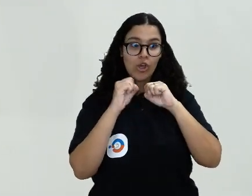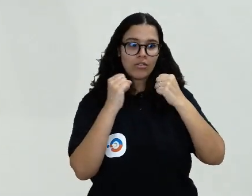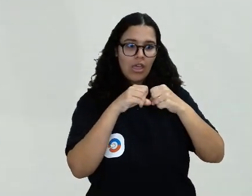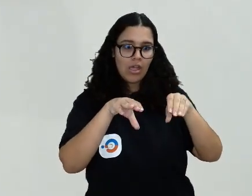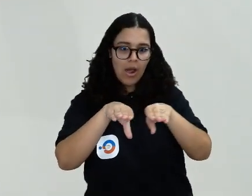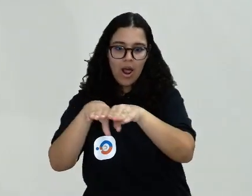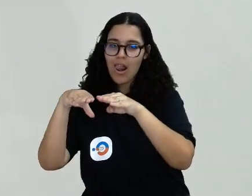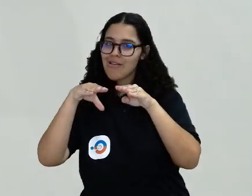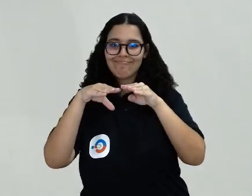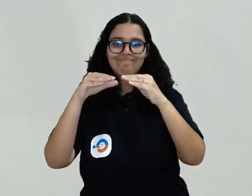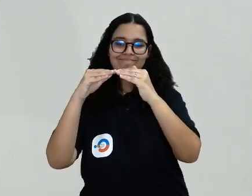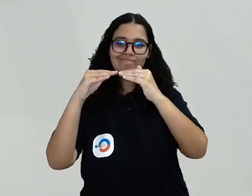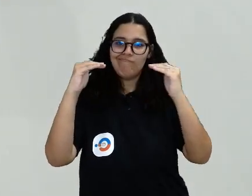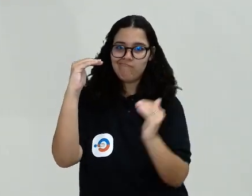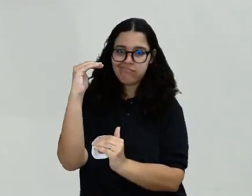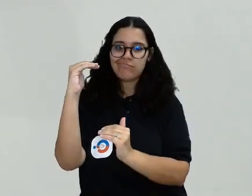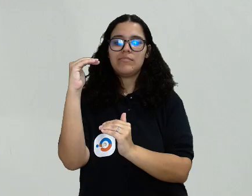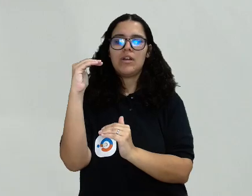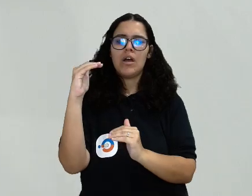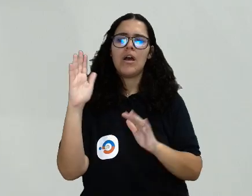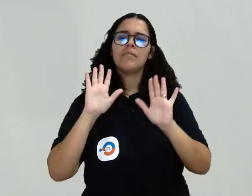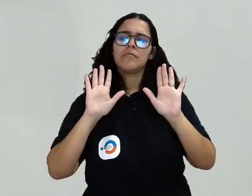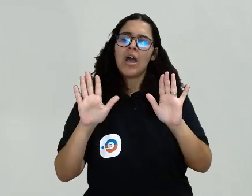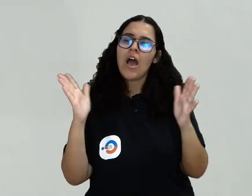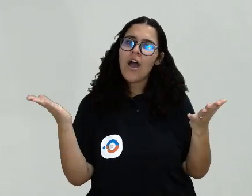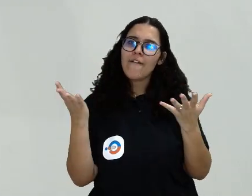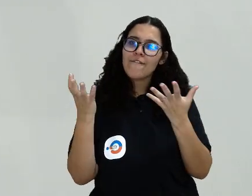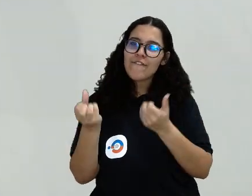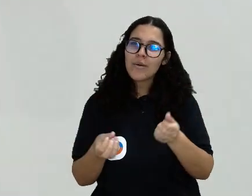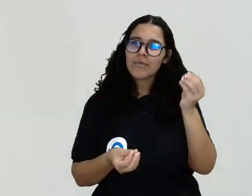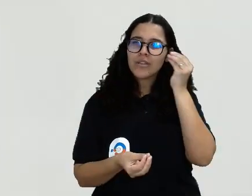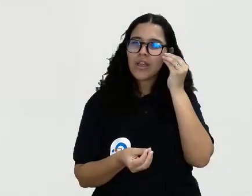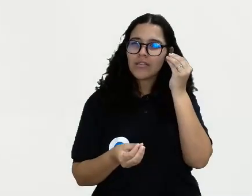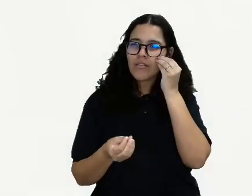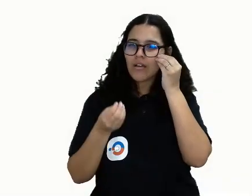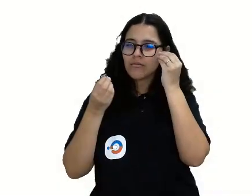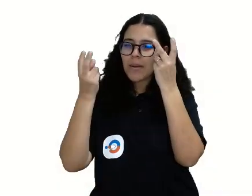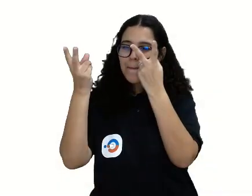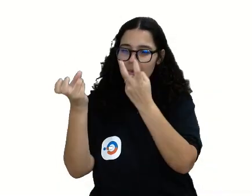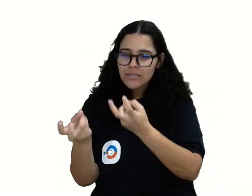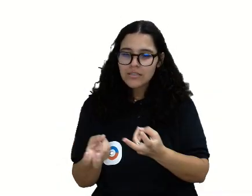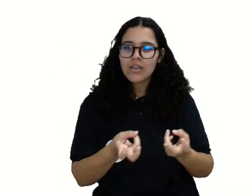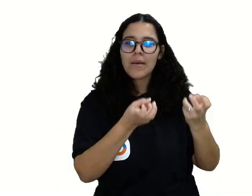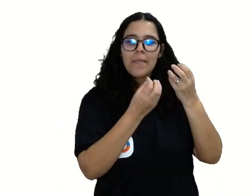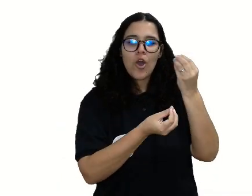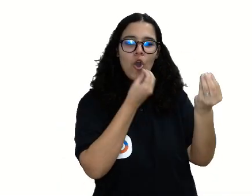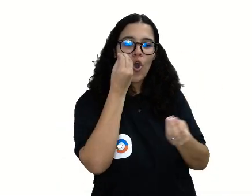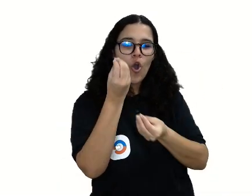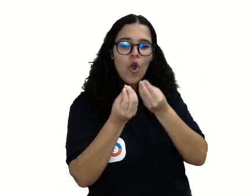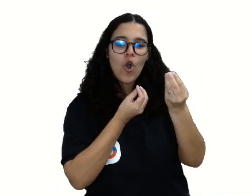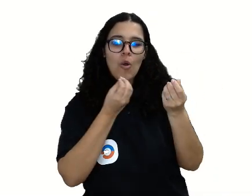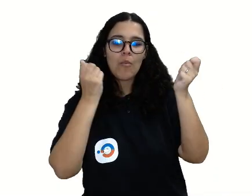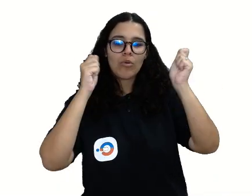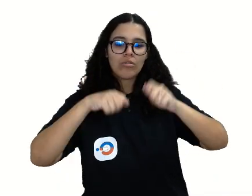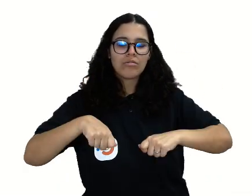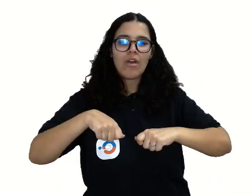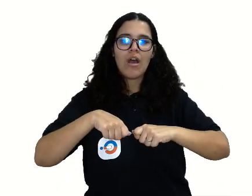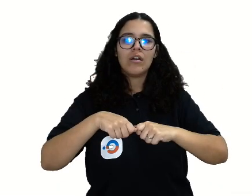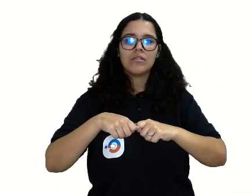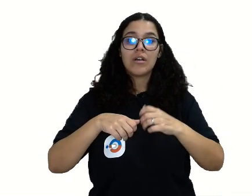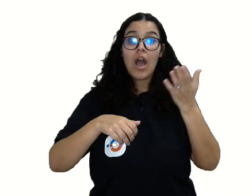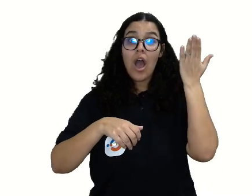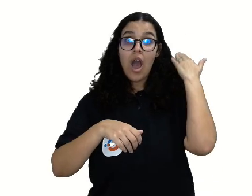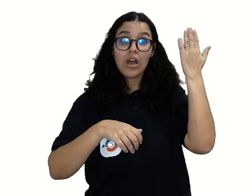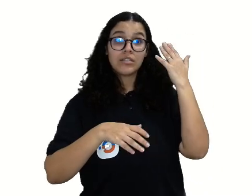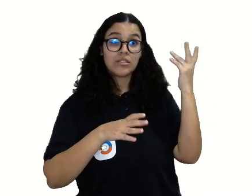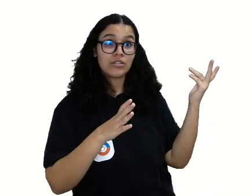Nesse sentido, nós vamos tentar identificar e entender os mecanismos de inserção dos negros na